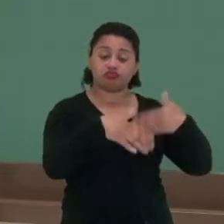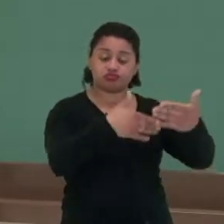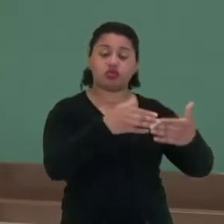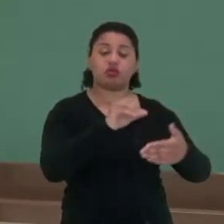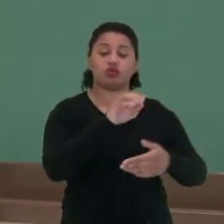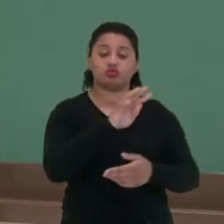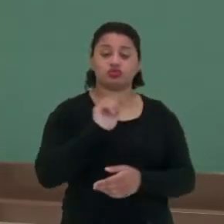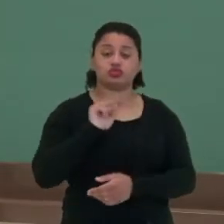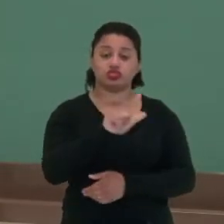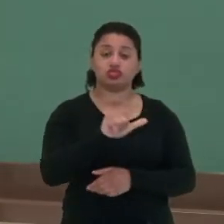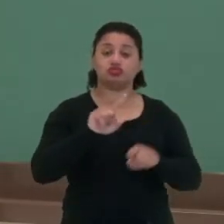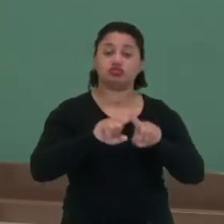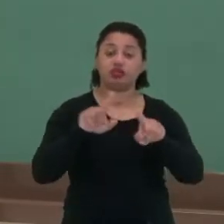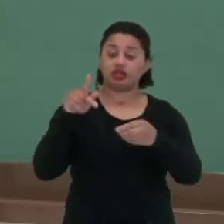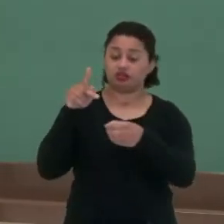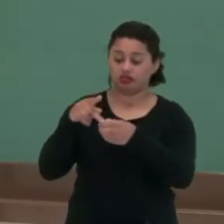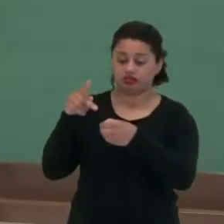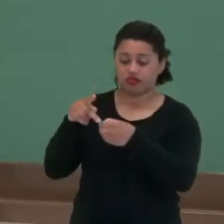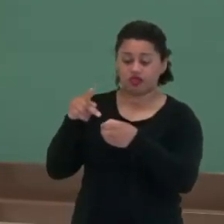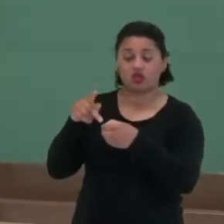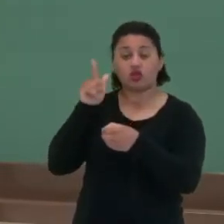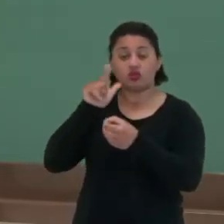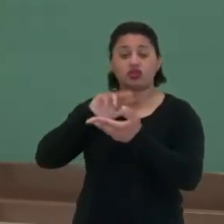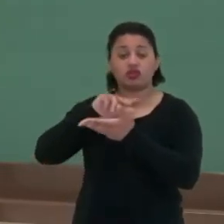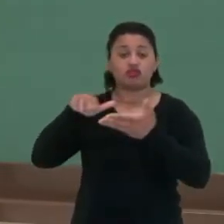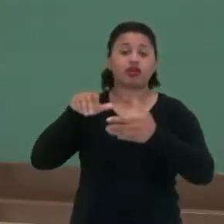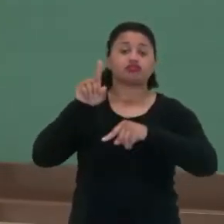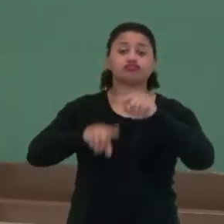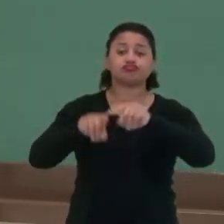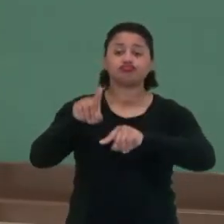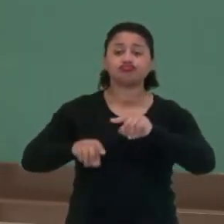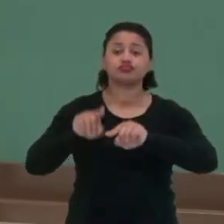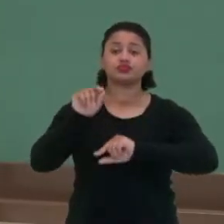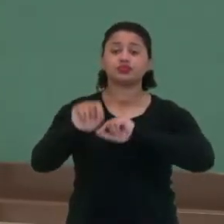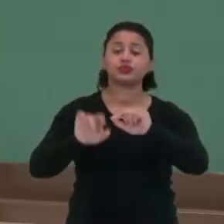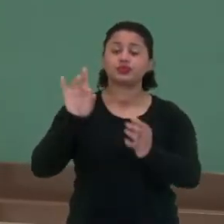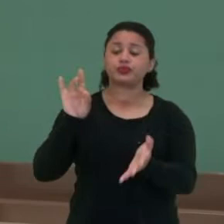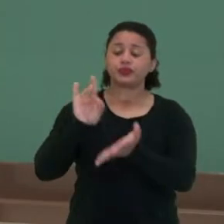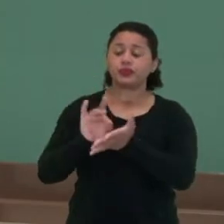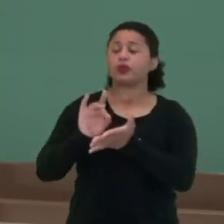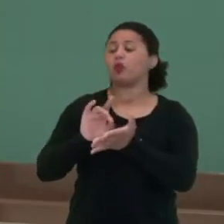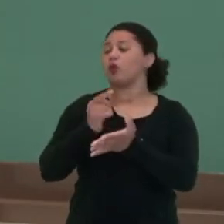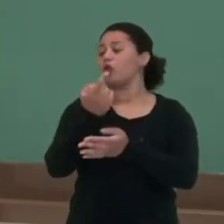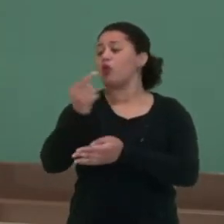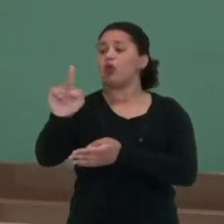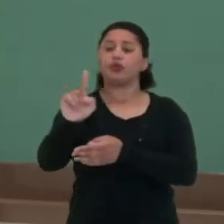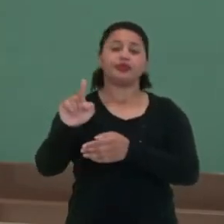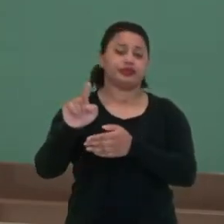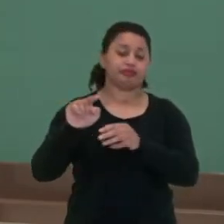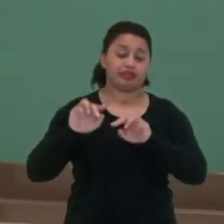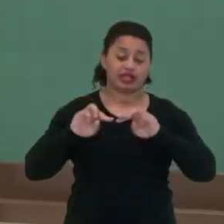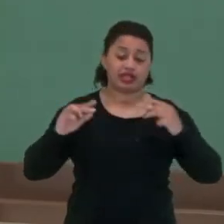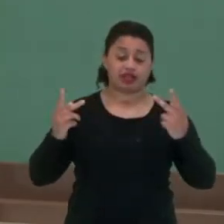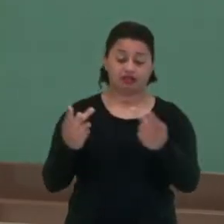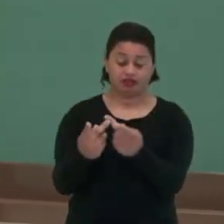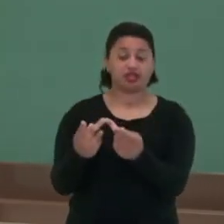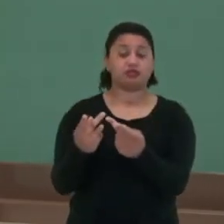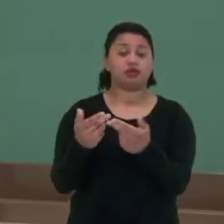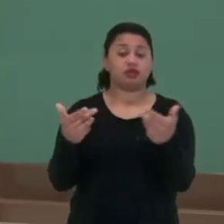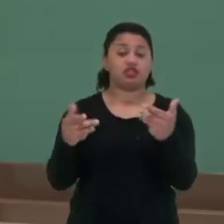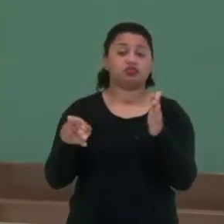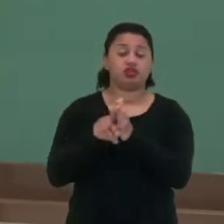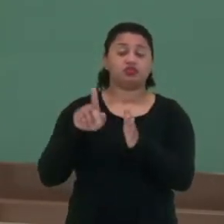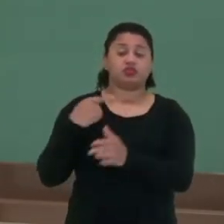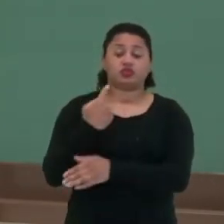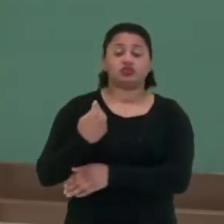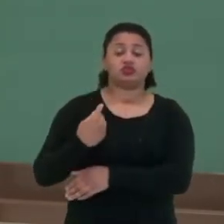petróleo consegue-se obter uma série de produtos que dão origem a outros produtos do nosso cotidiano, como a borracha,